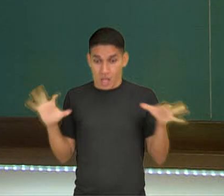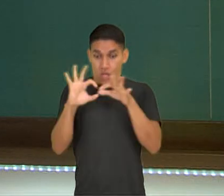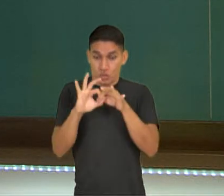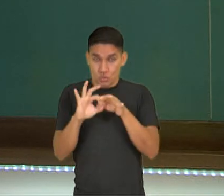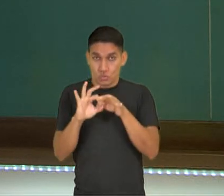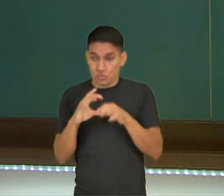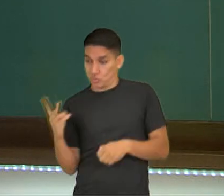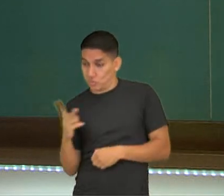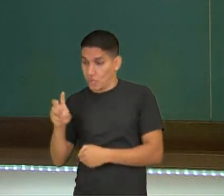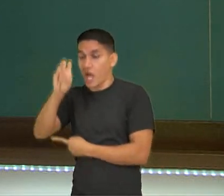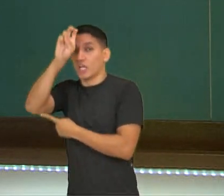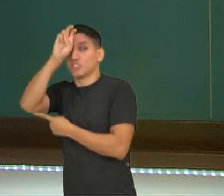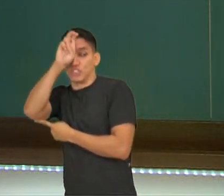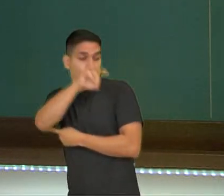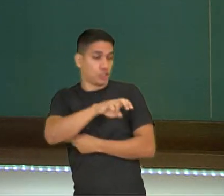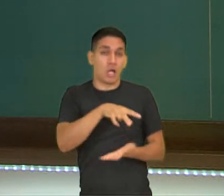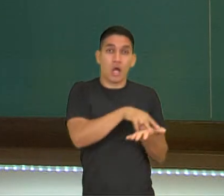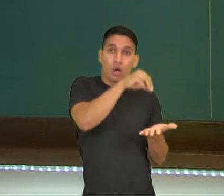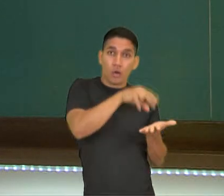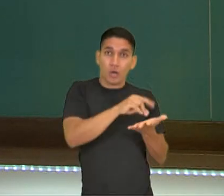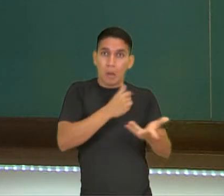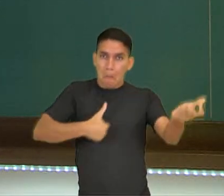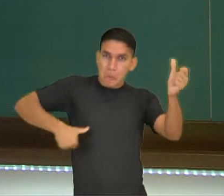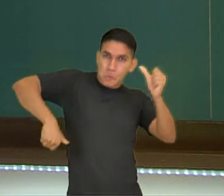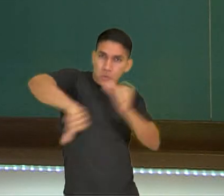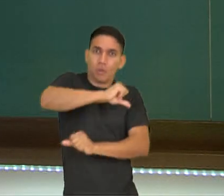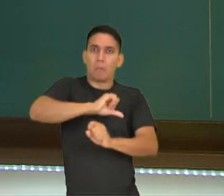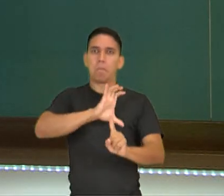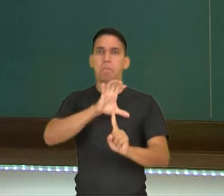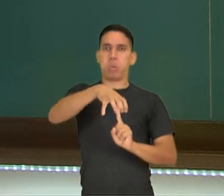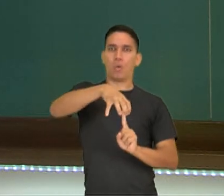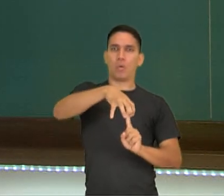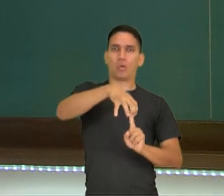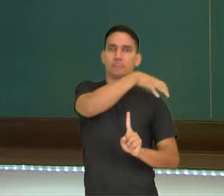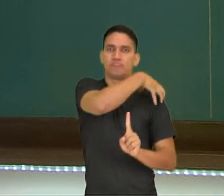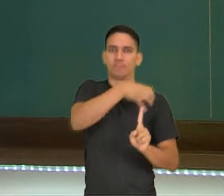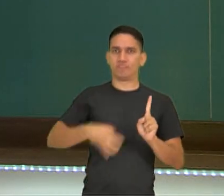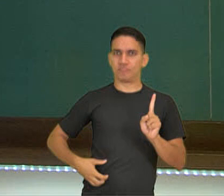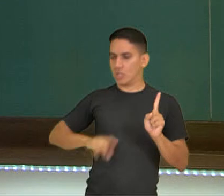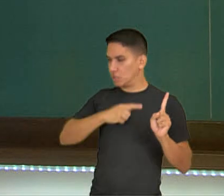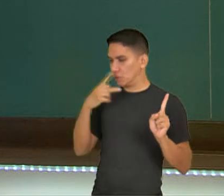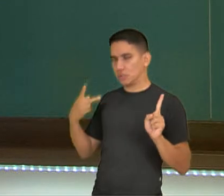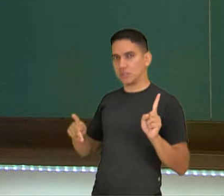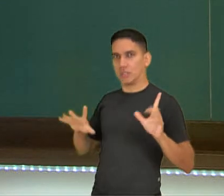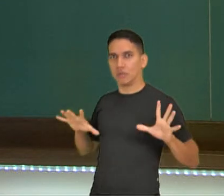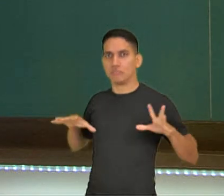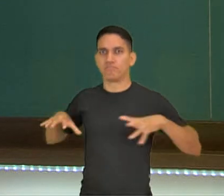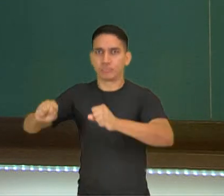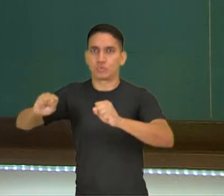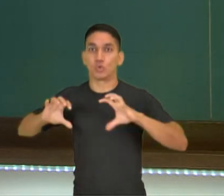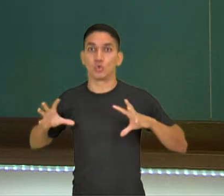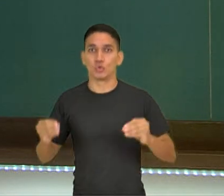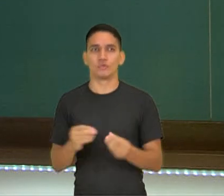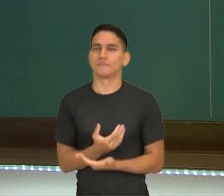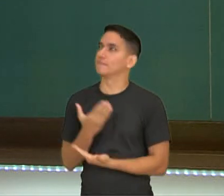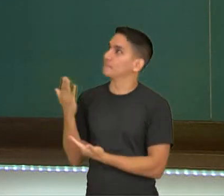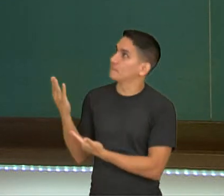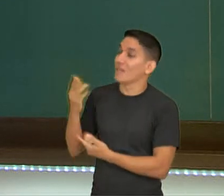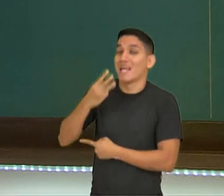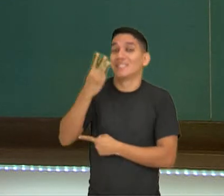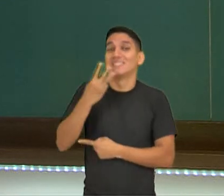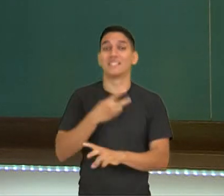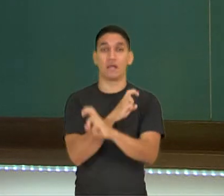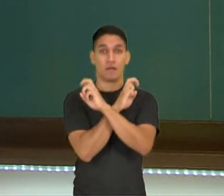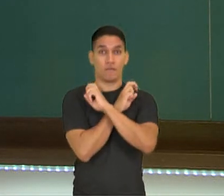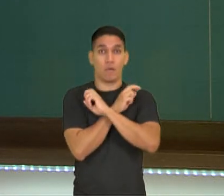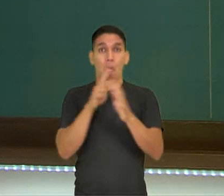um Cuxi e transformaram num império cuxita. Esse aqui é o Shabaka, ele é o terceiro faraó de origem